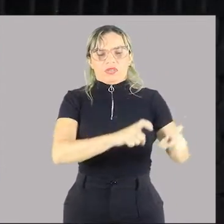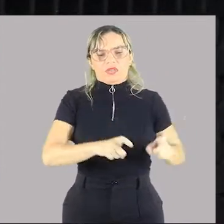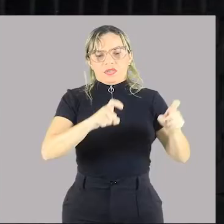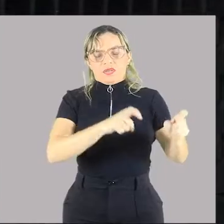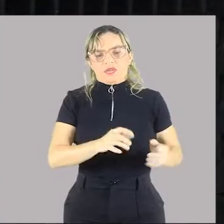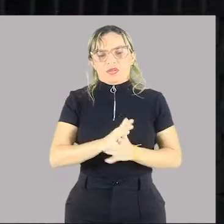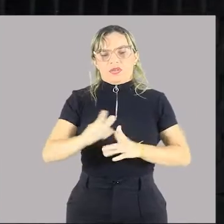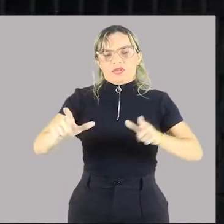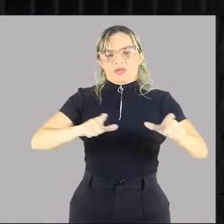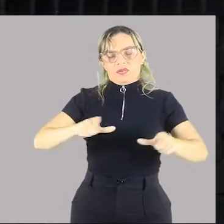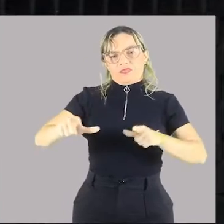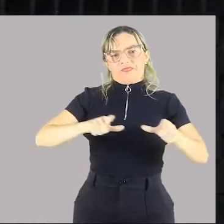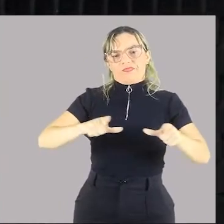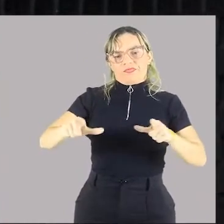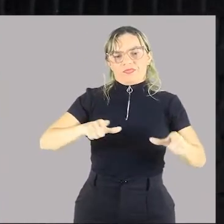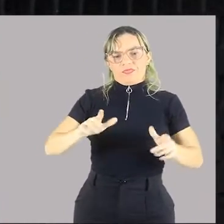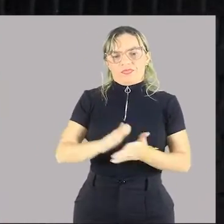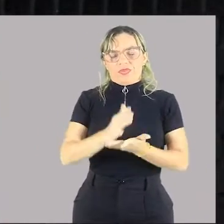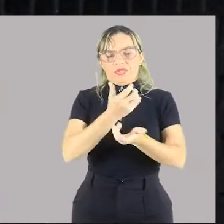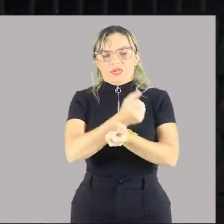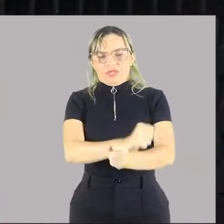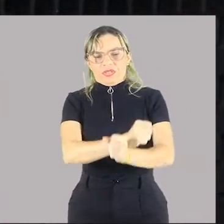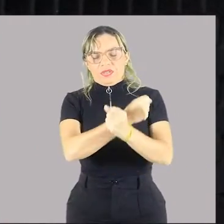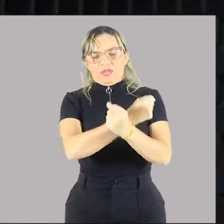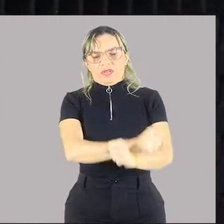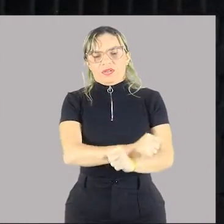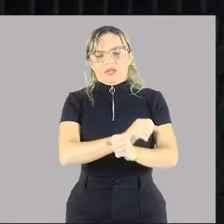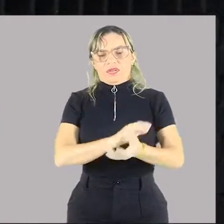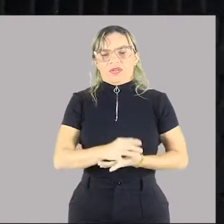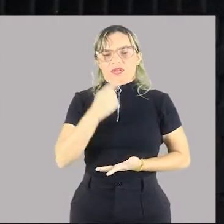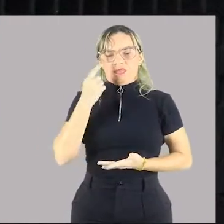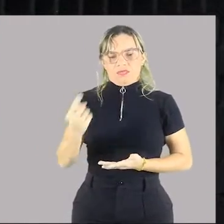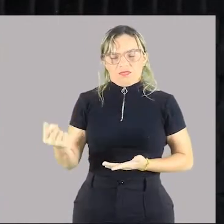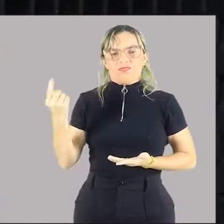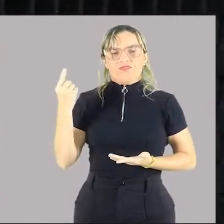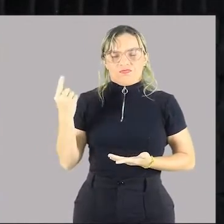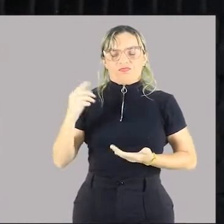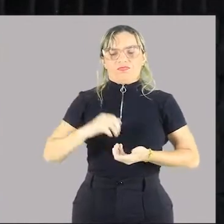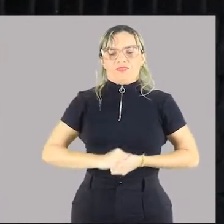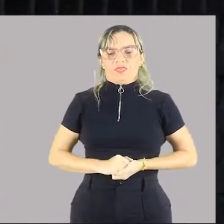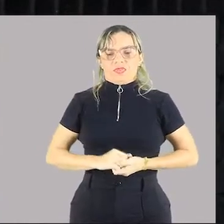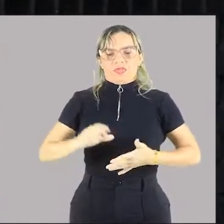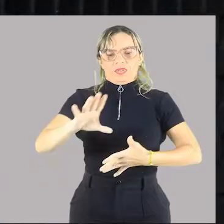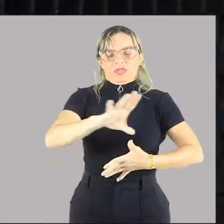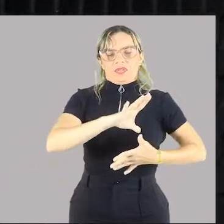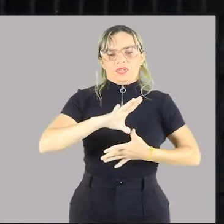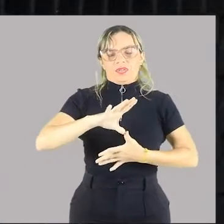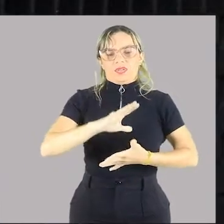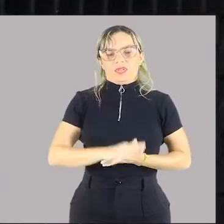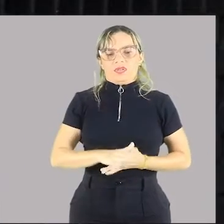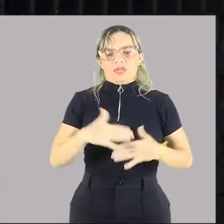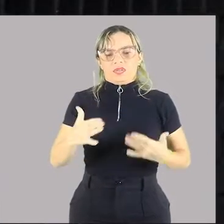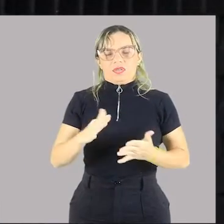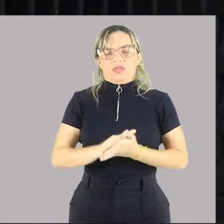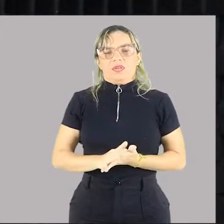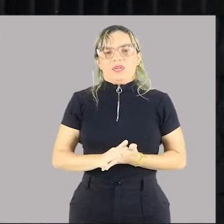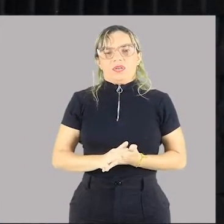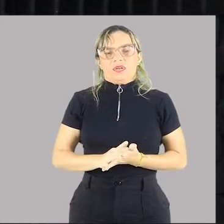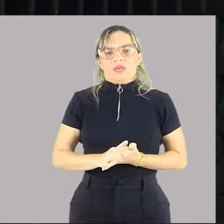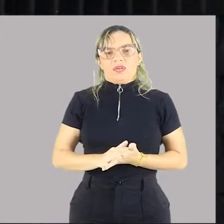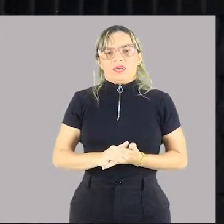inclusive, trabalhar como mão de obra escravizada aqui na América, principalmente na América Portuguesa.